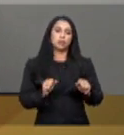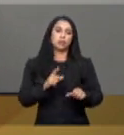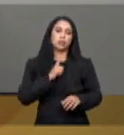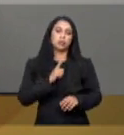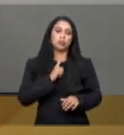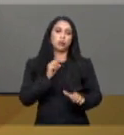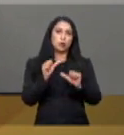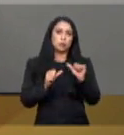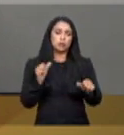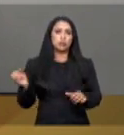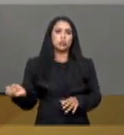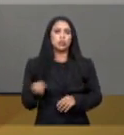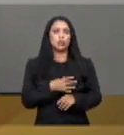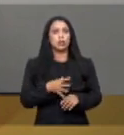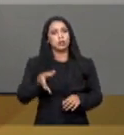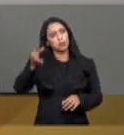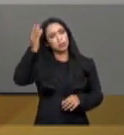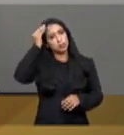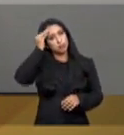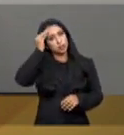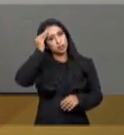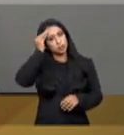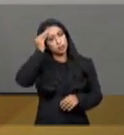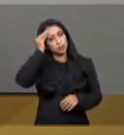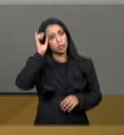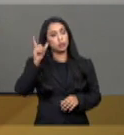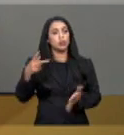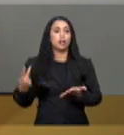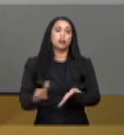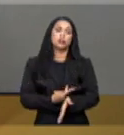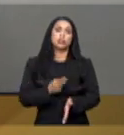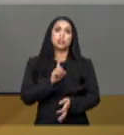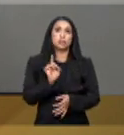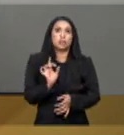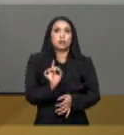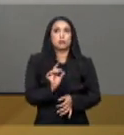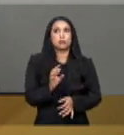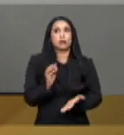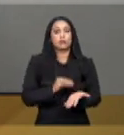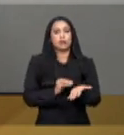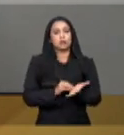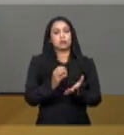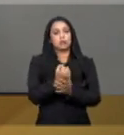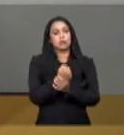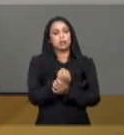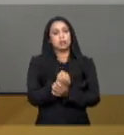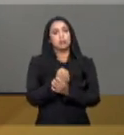nova mudança de entendimento, o que acarretaria não apenas insegurança